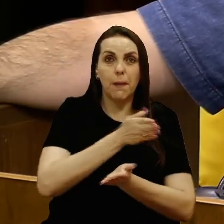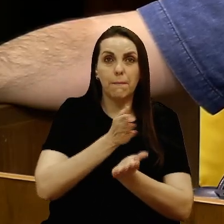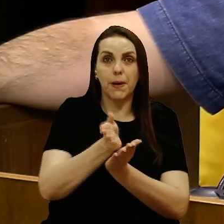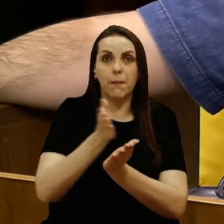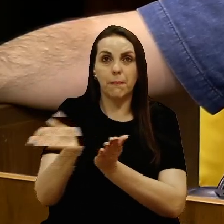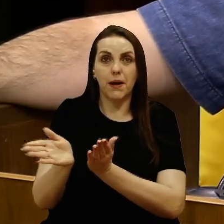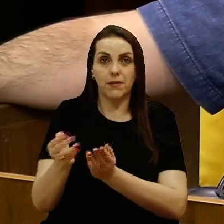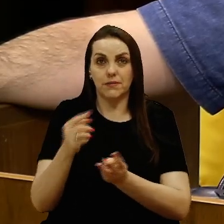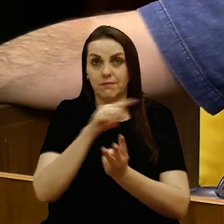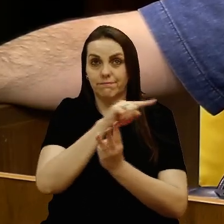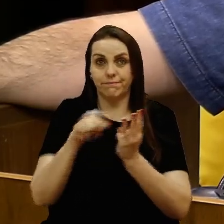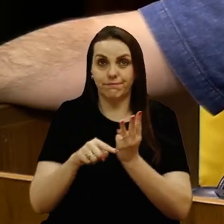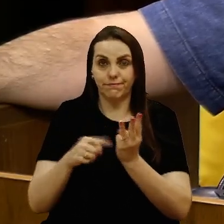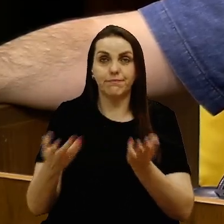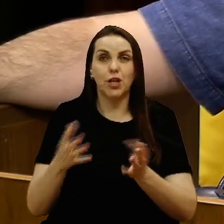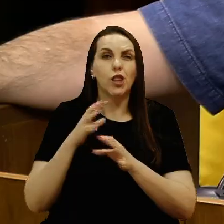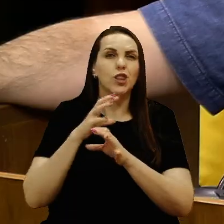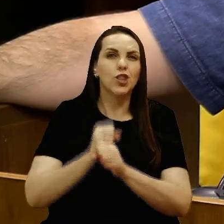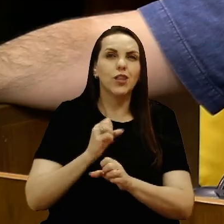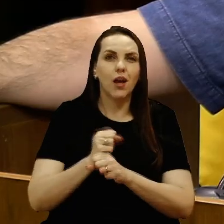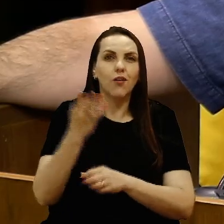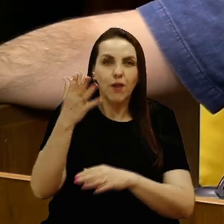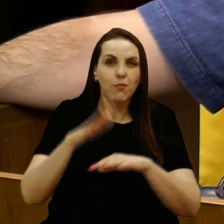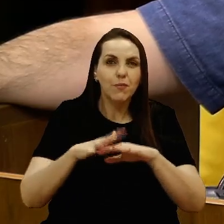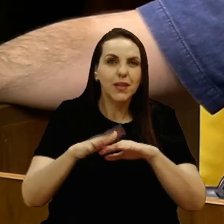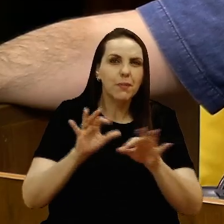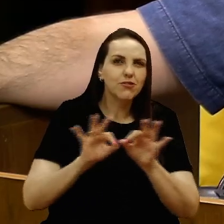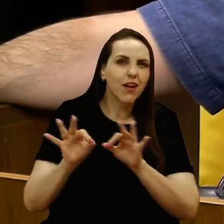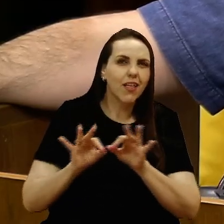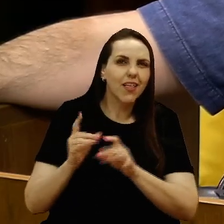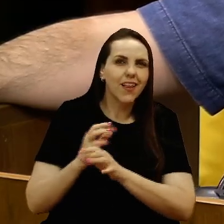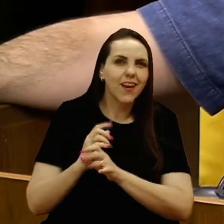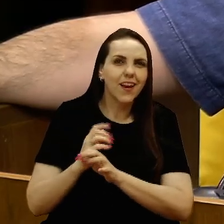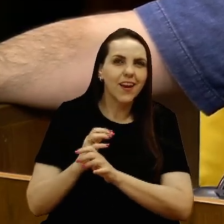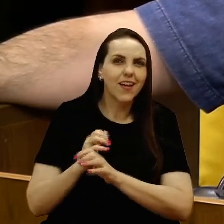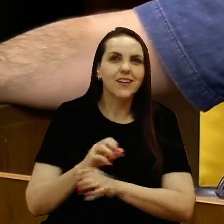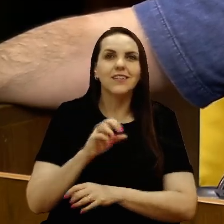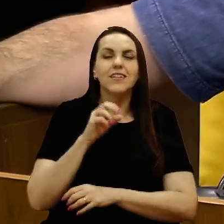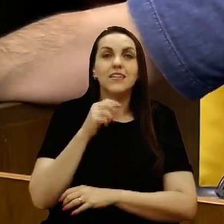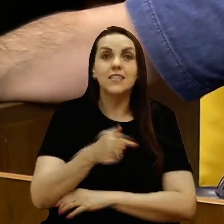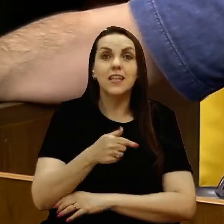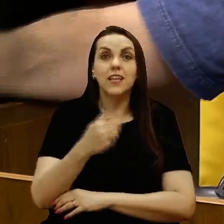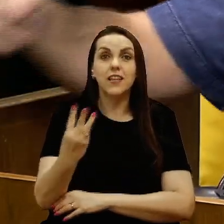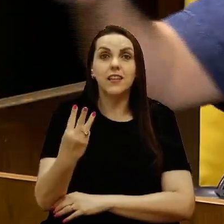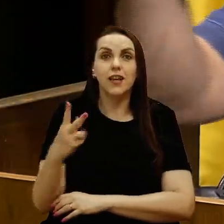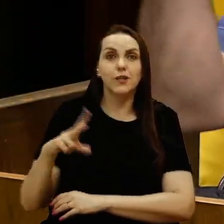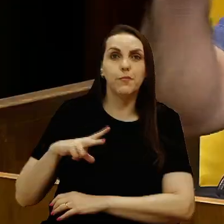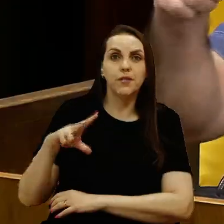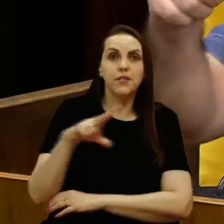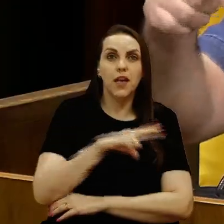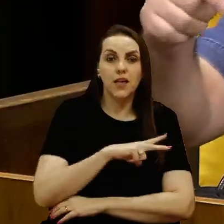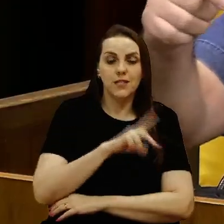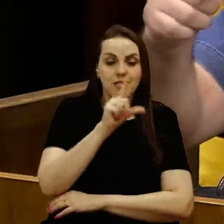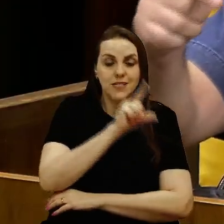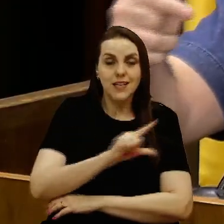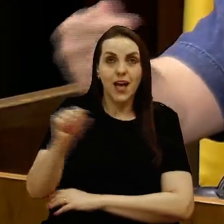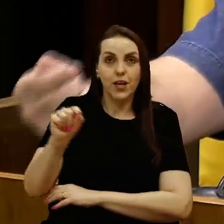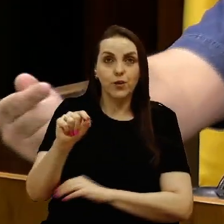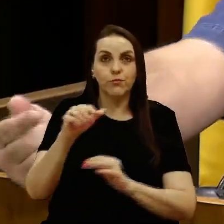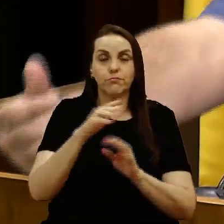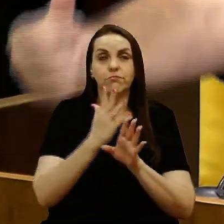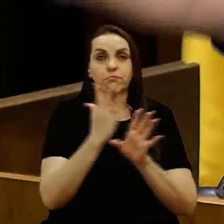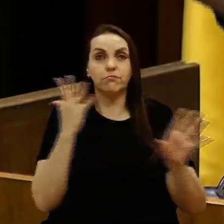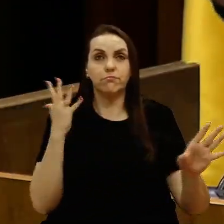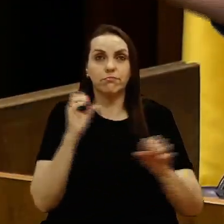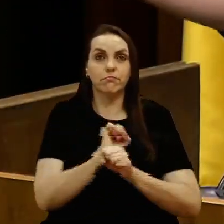quanto que dá ali? Quem é bom em matemática? 50, 73 pacientes saindo da nossa lista de espera e a